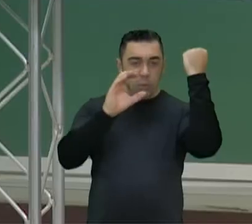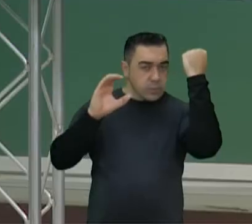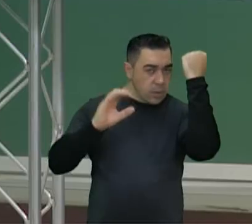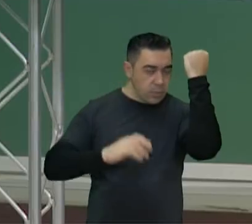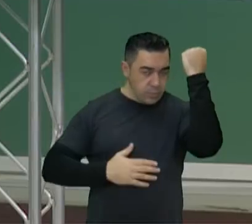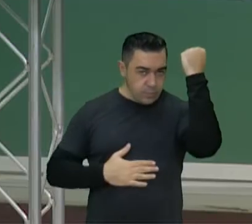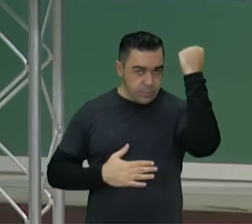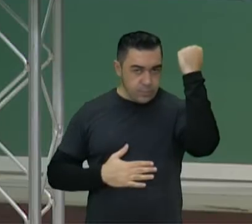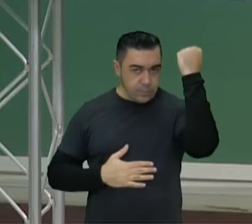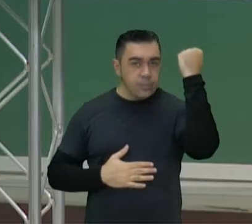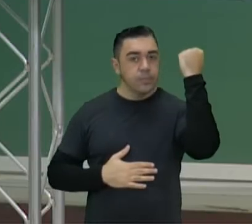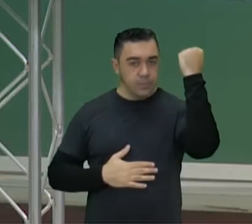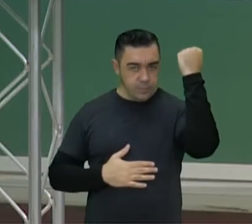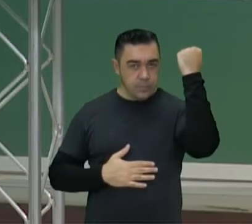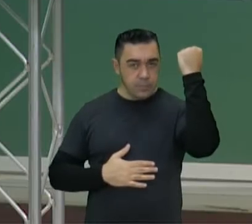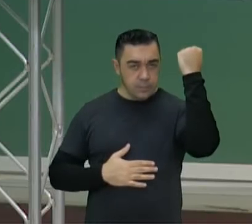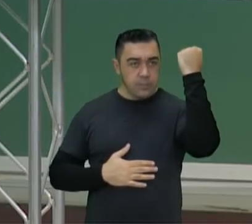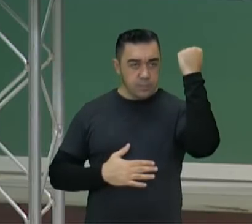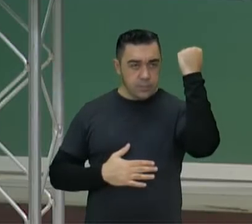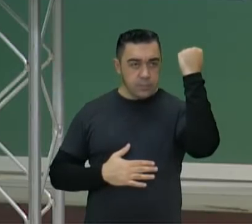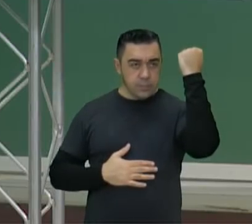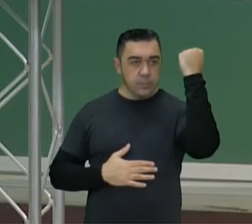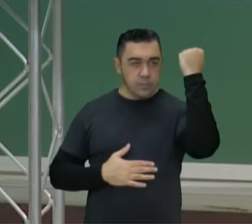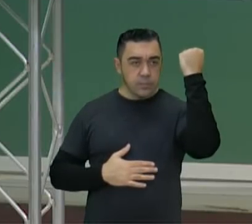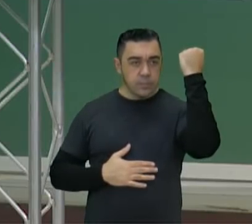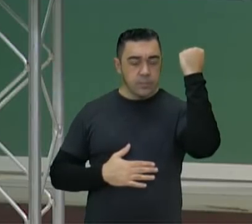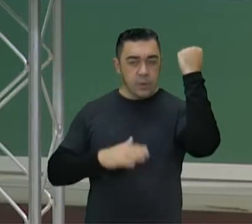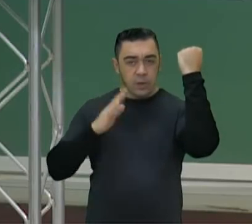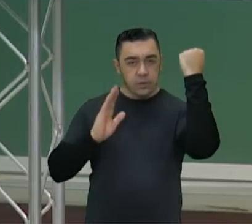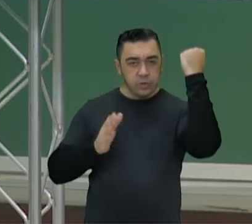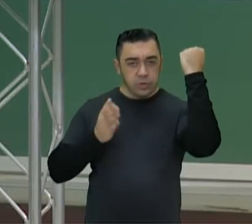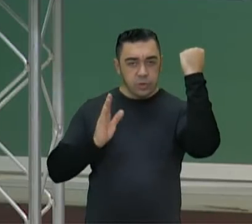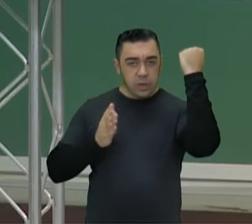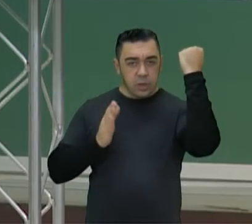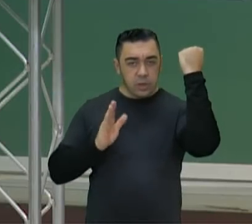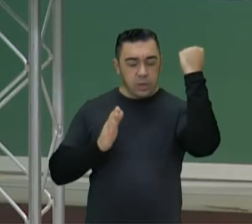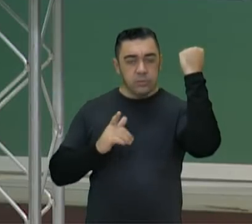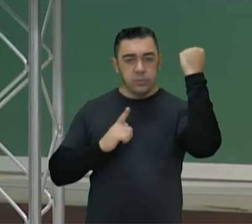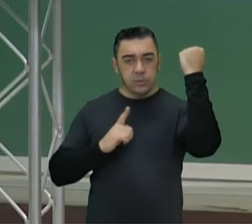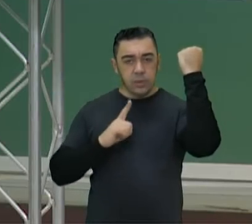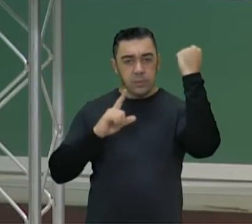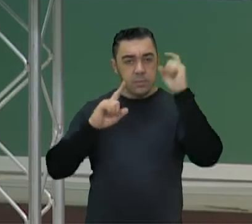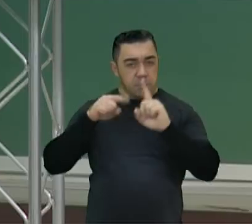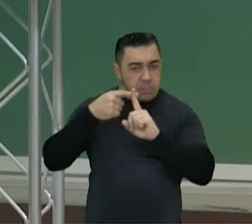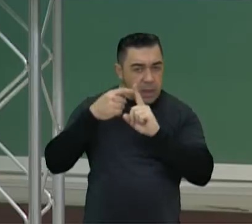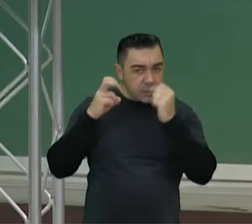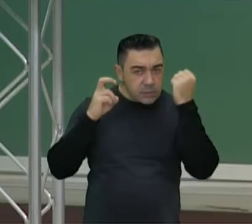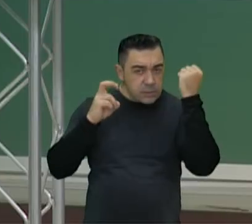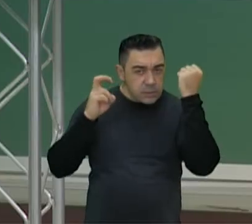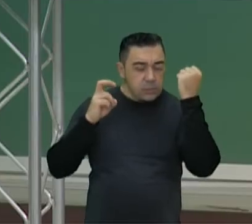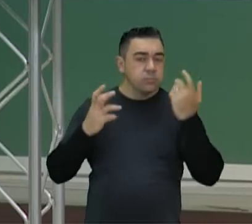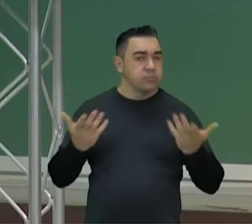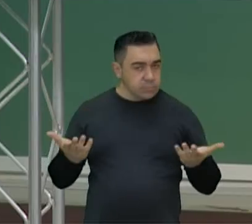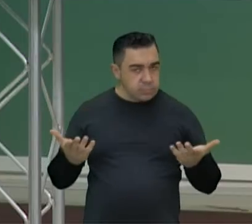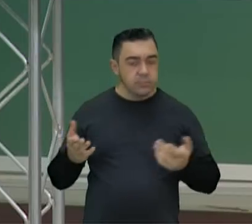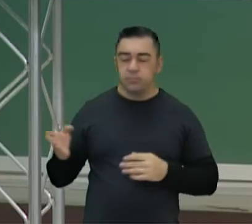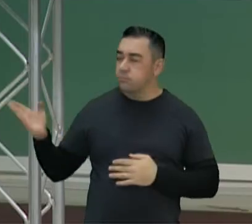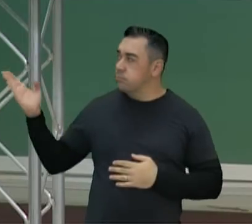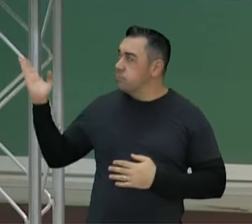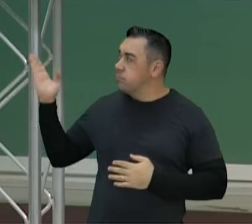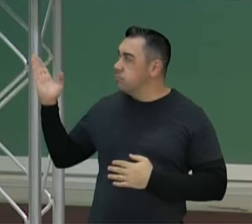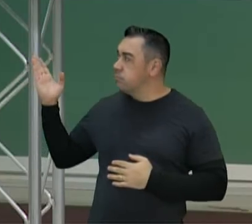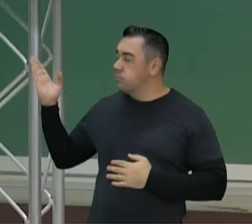5, 6. Ele já está em 6 graus Celsius. Adicionando 5